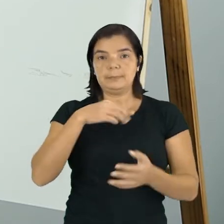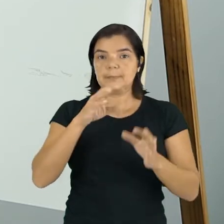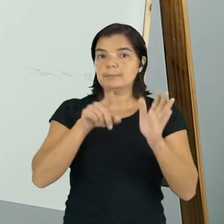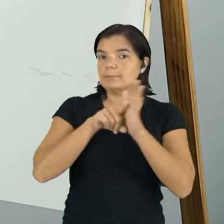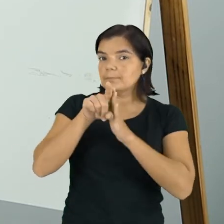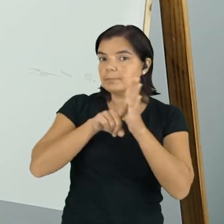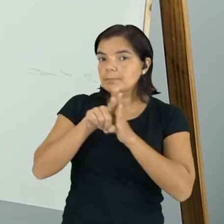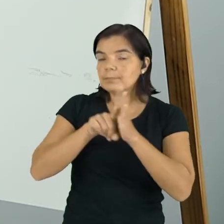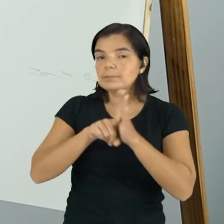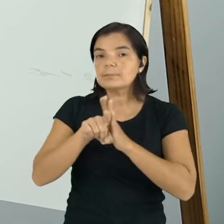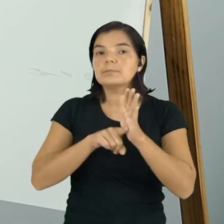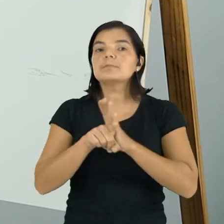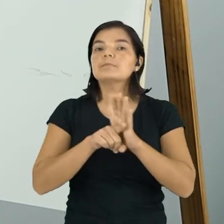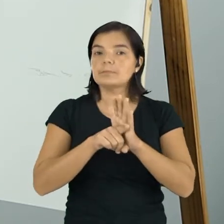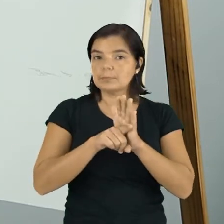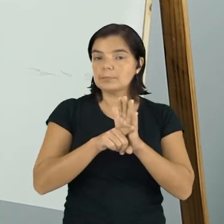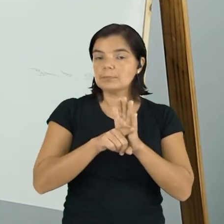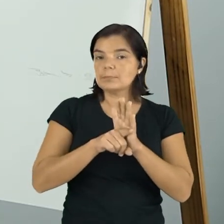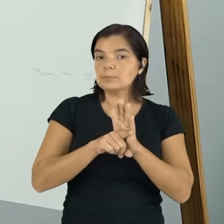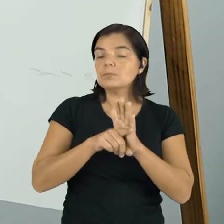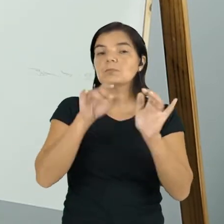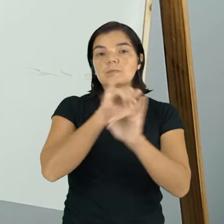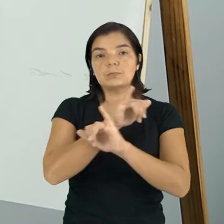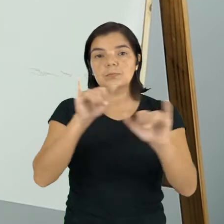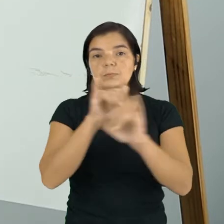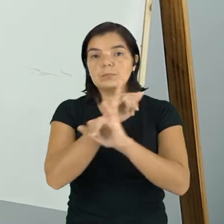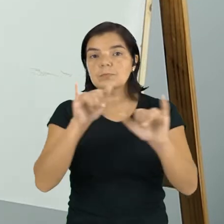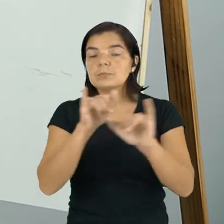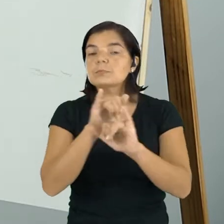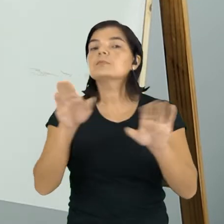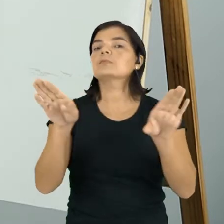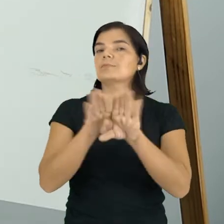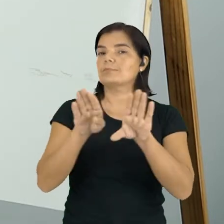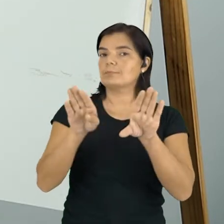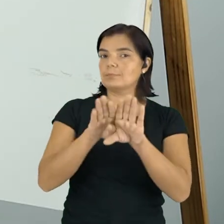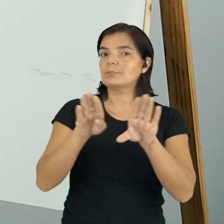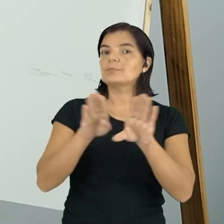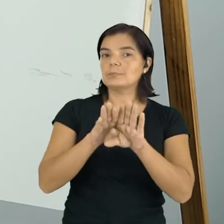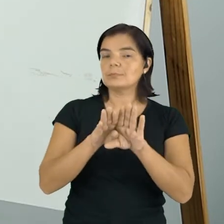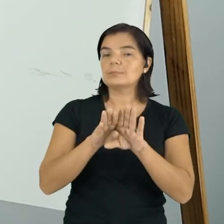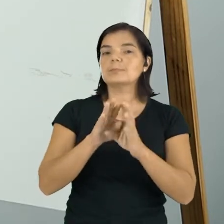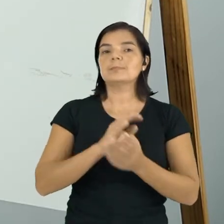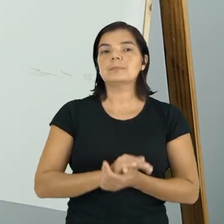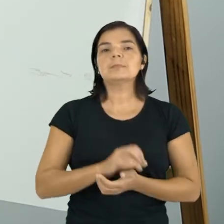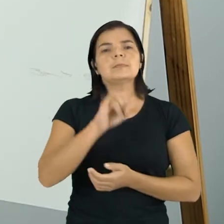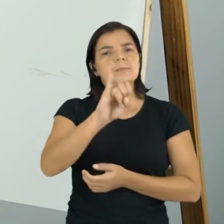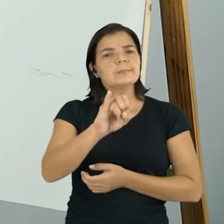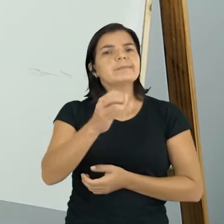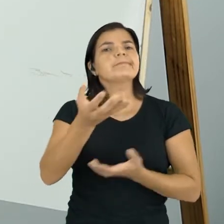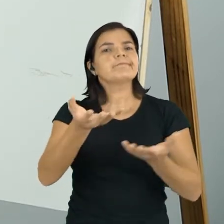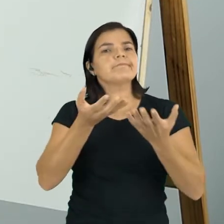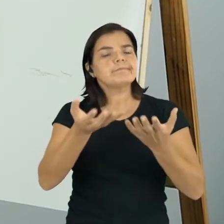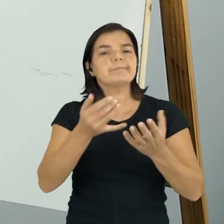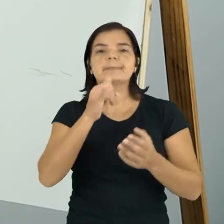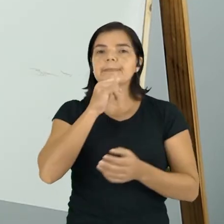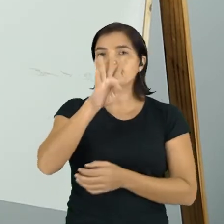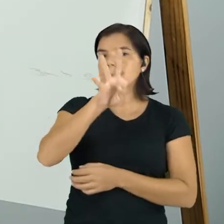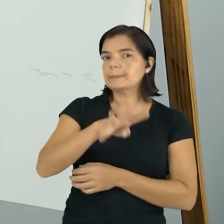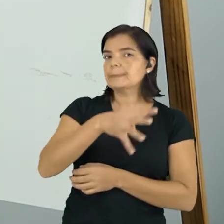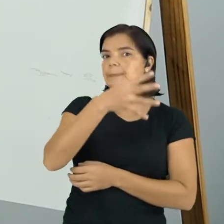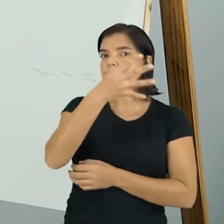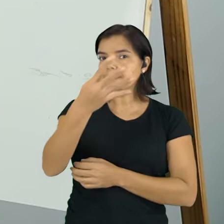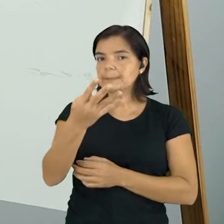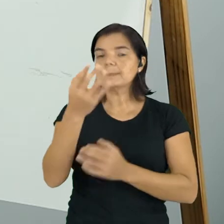faça uma pesquisa, um levantamento de dados para também fazer. Se eu quiser fazer uma